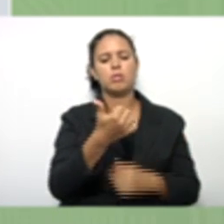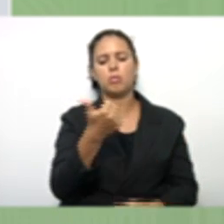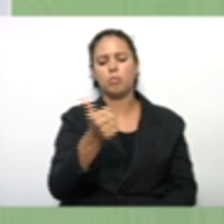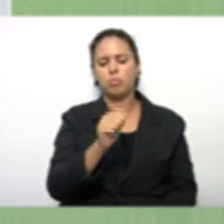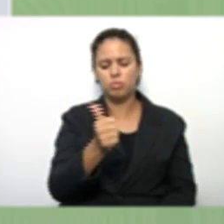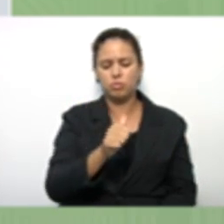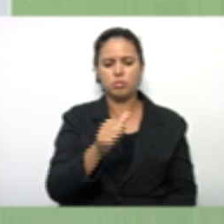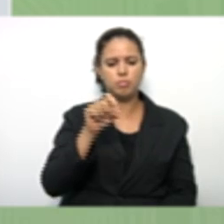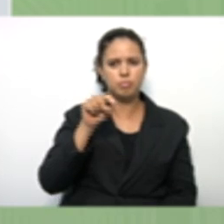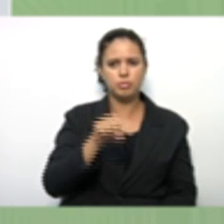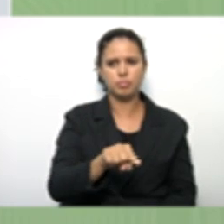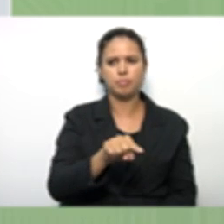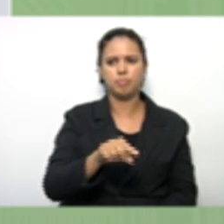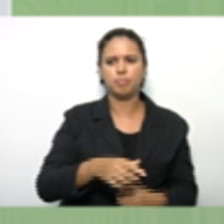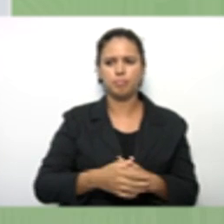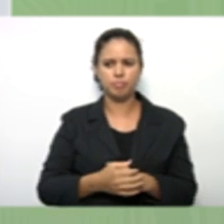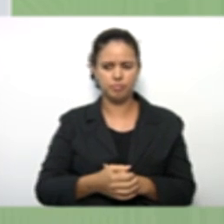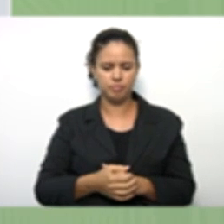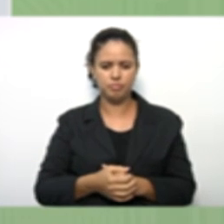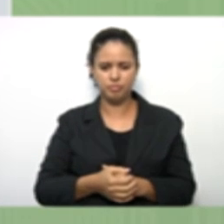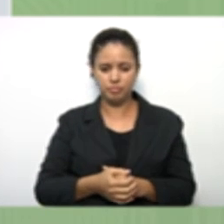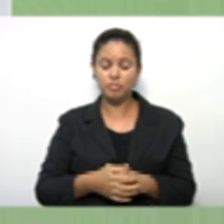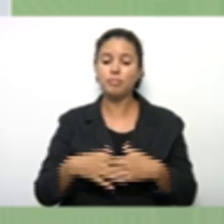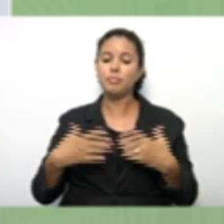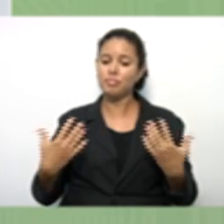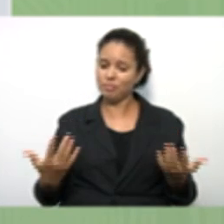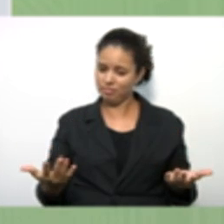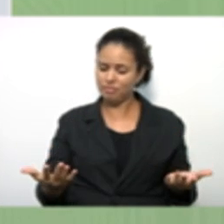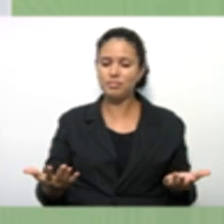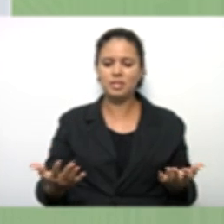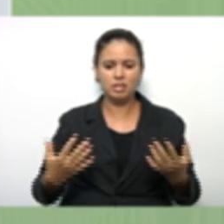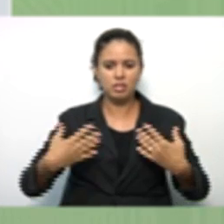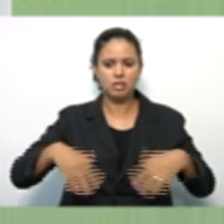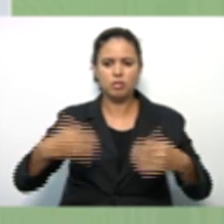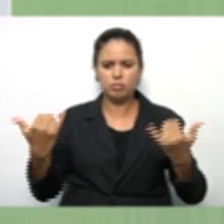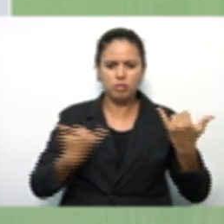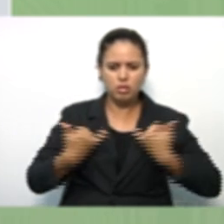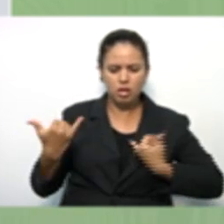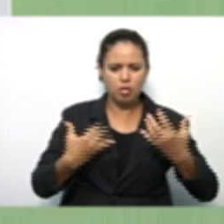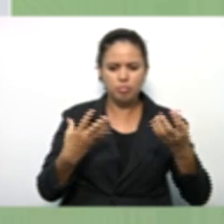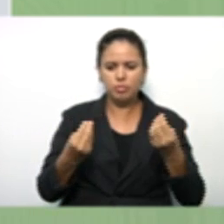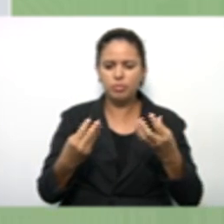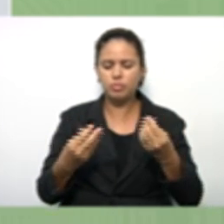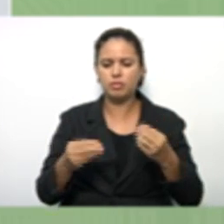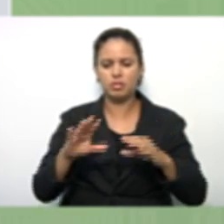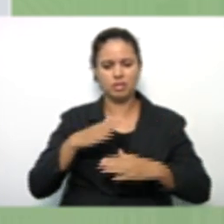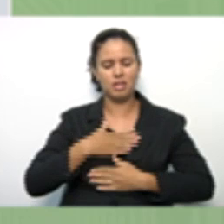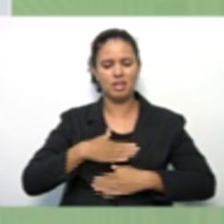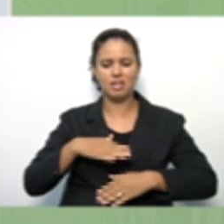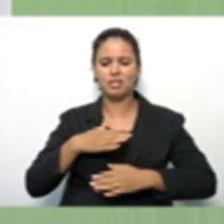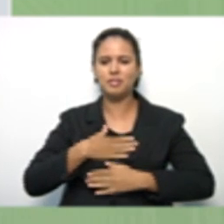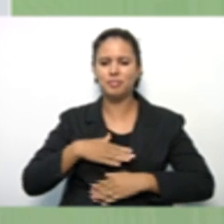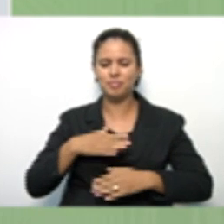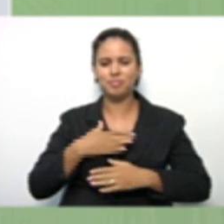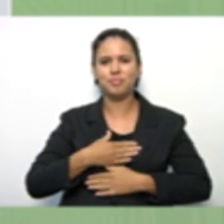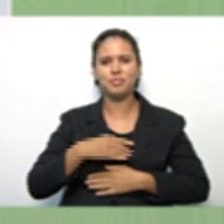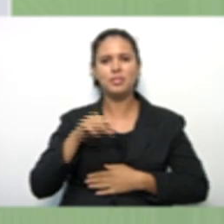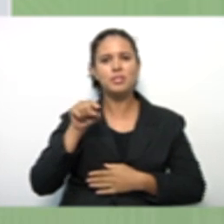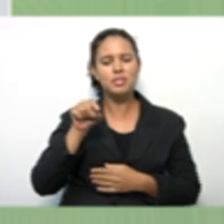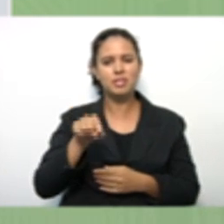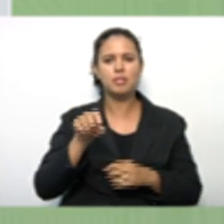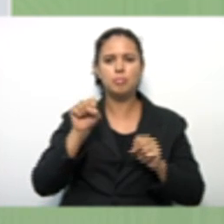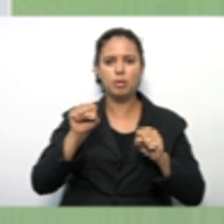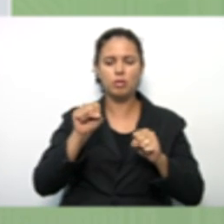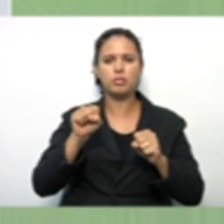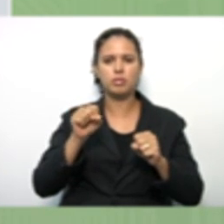Aloy? Exatamente. Professora, é muita informação para os alunos, né? Com Eu sei, certeza. mas só que eles têm uma grande vantagem que nós não tínhamos, né? Eles